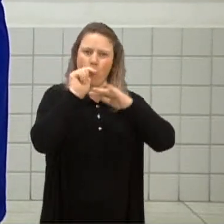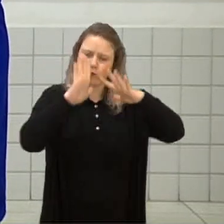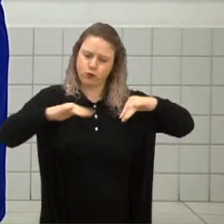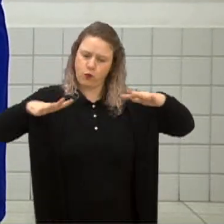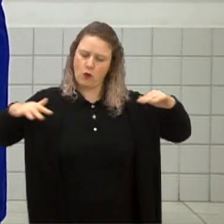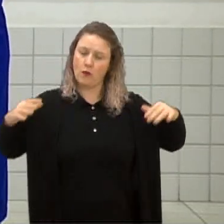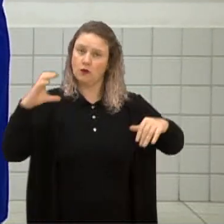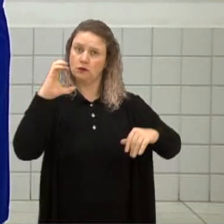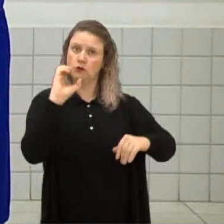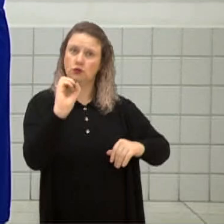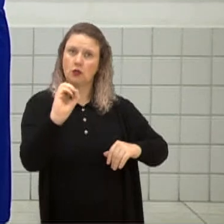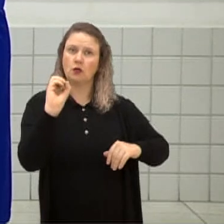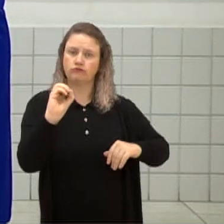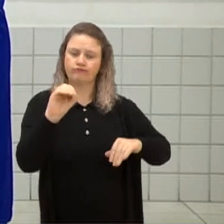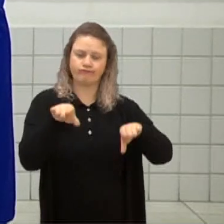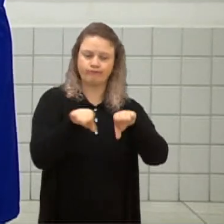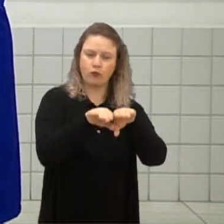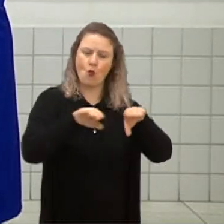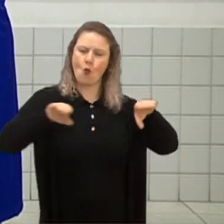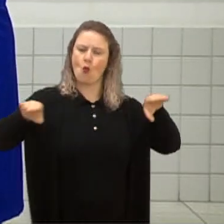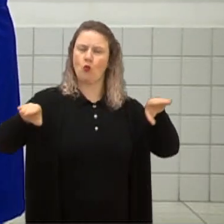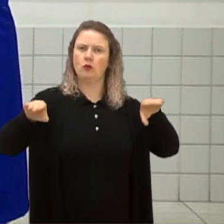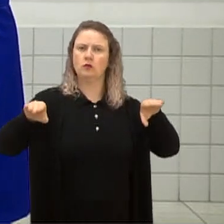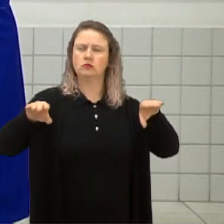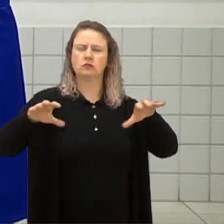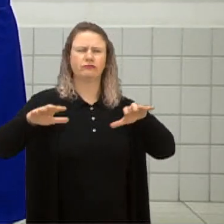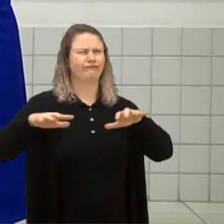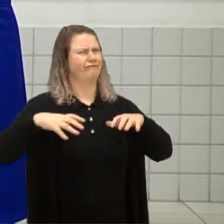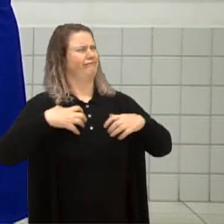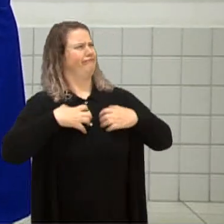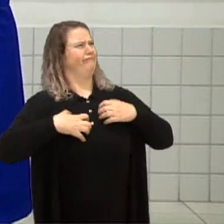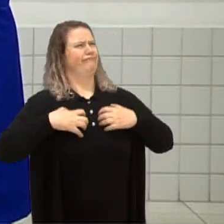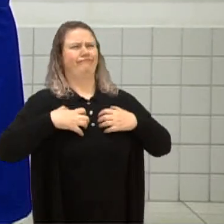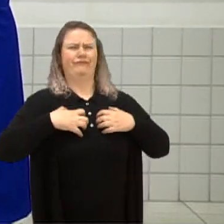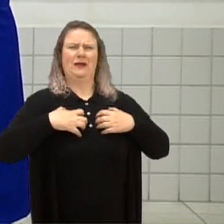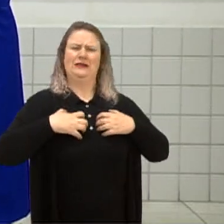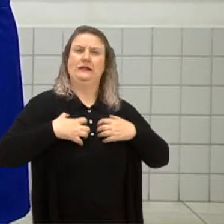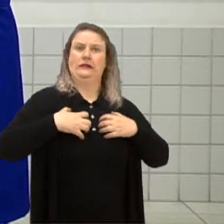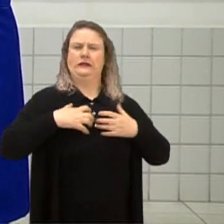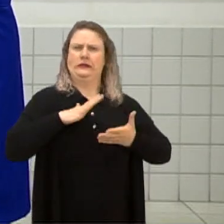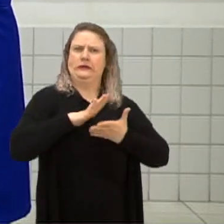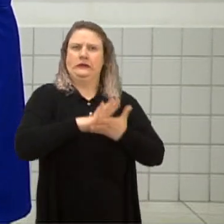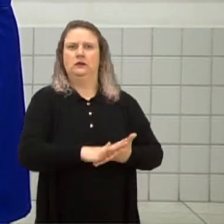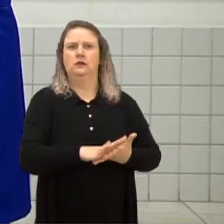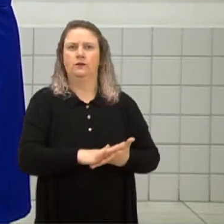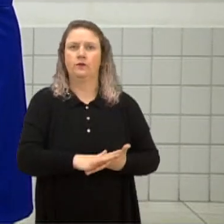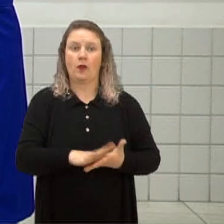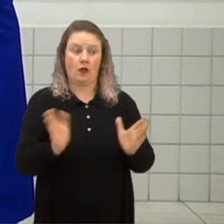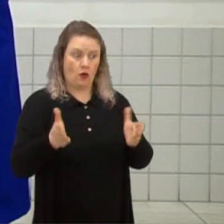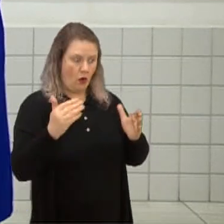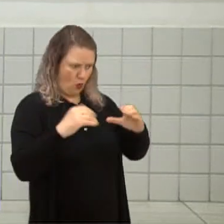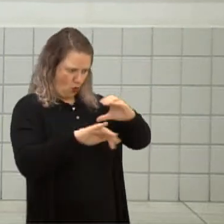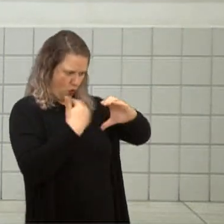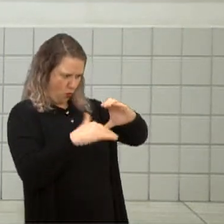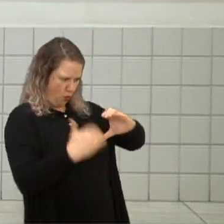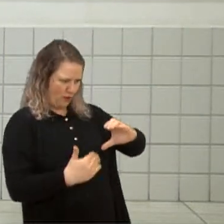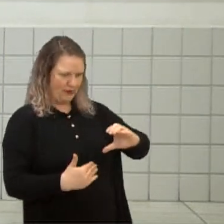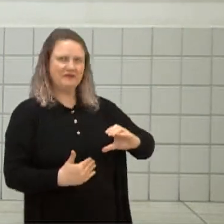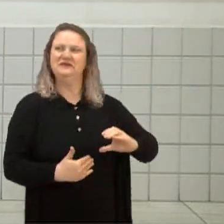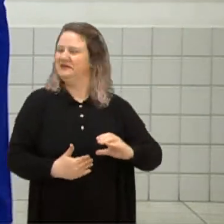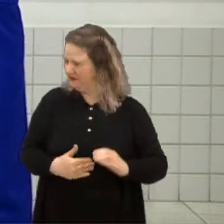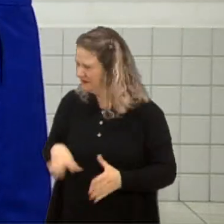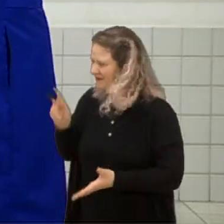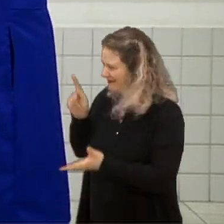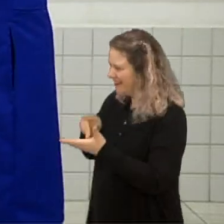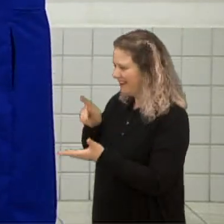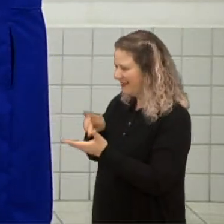de altitude mexe com o nosso tímpano e dá essa sensação de pressão. E o chat aqui tá bombando. Tá bombando. E